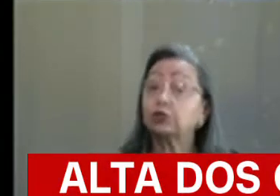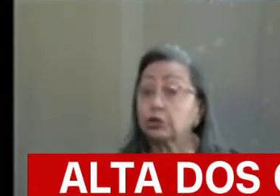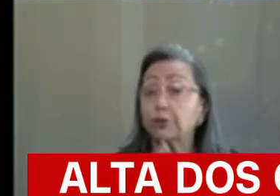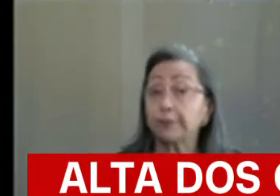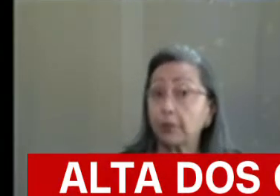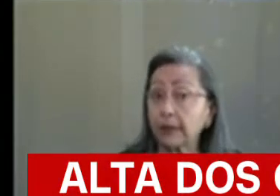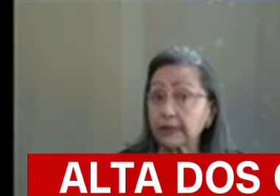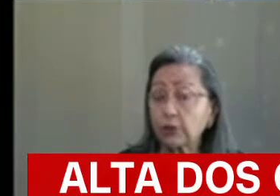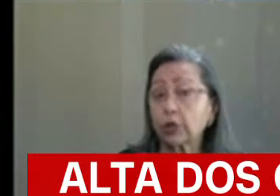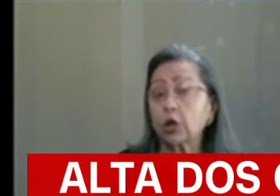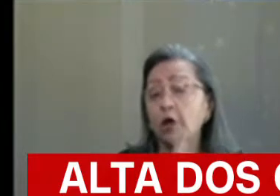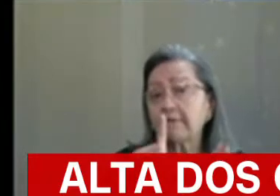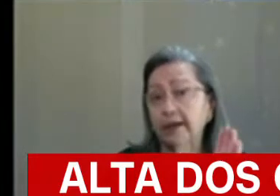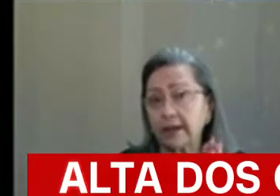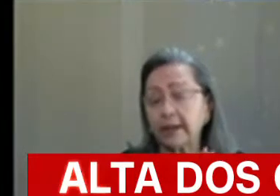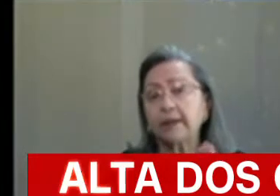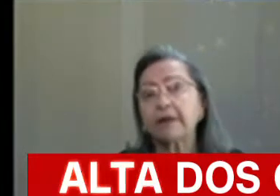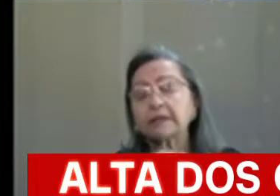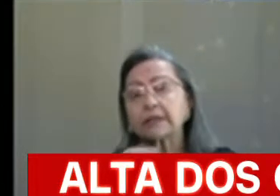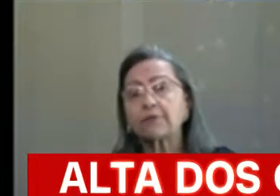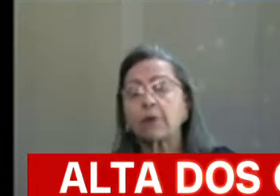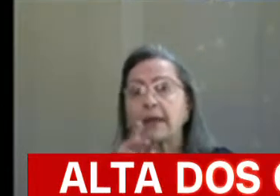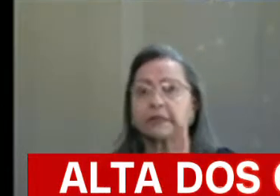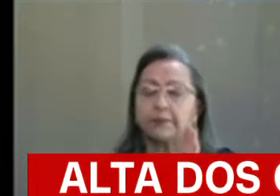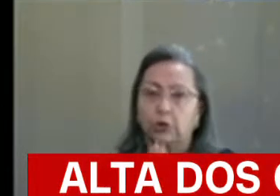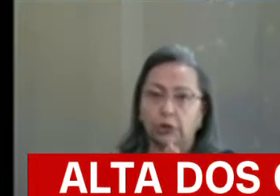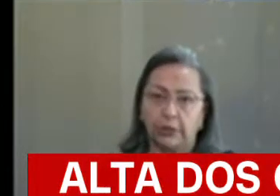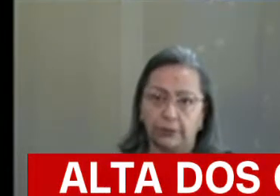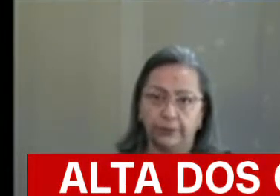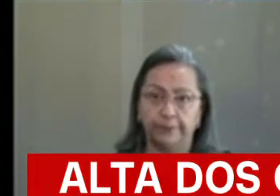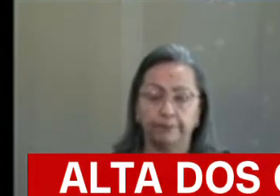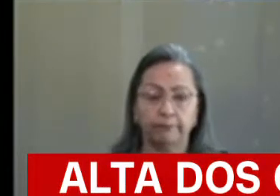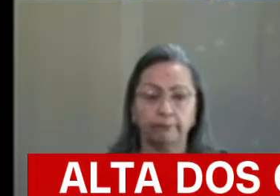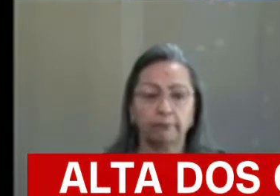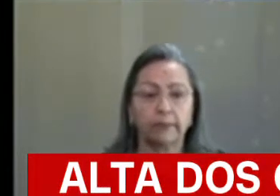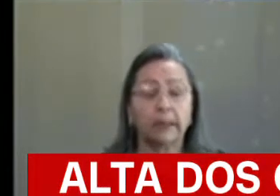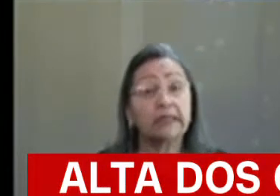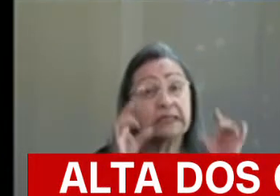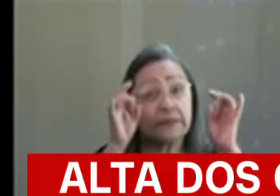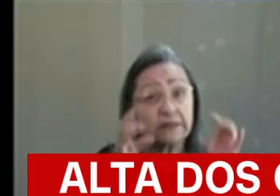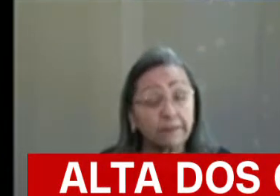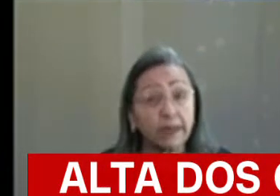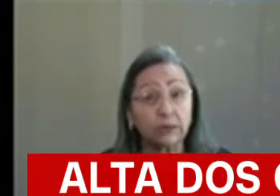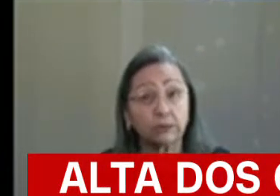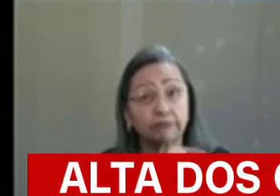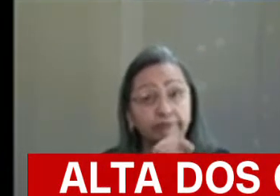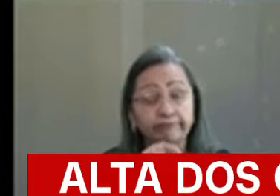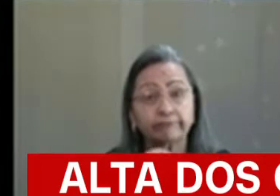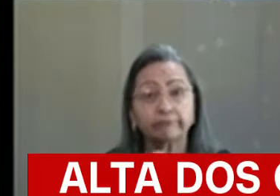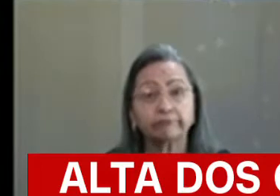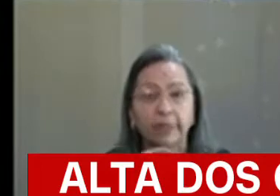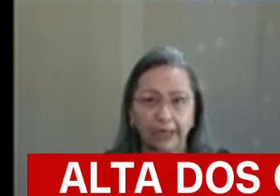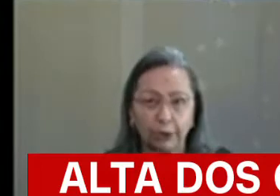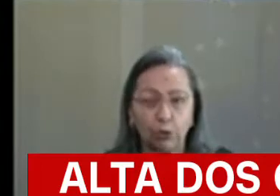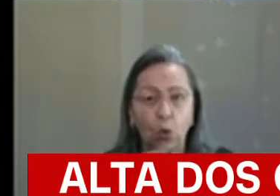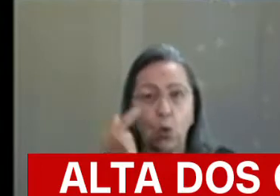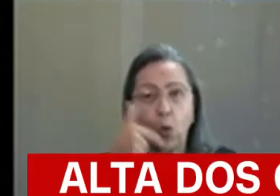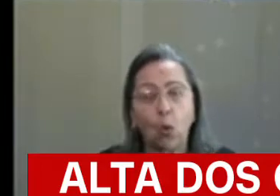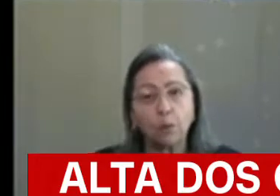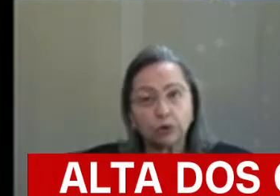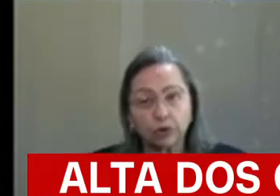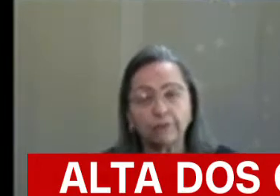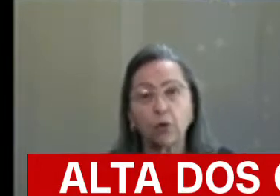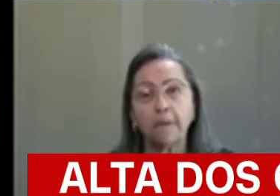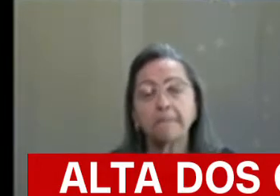da nova lei em que se transformar o projeto. Especificamente em relação aos combustíveis, no